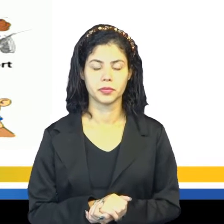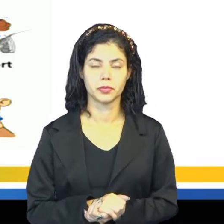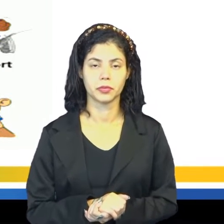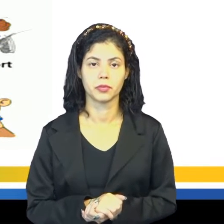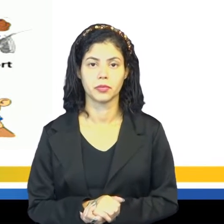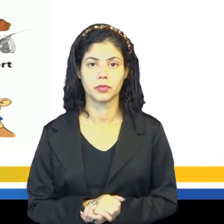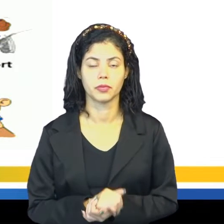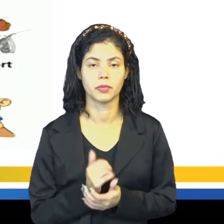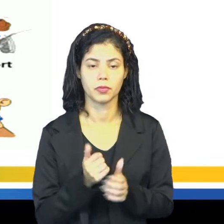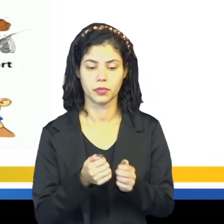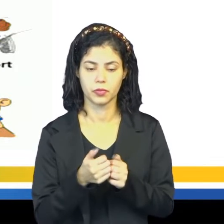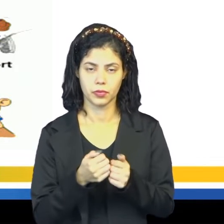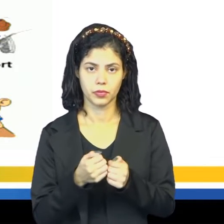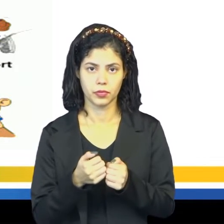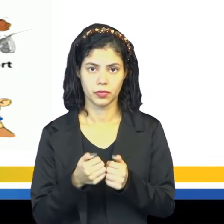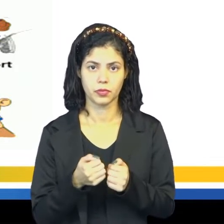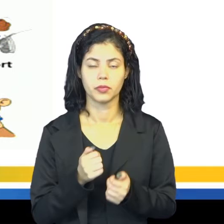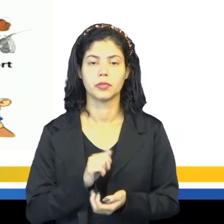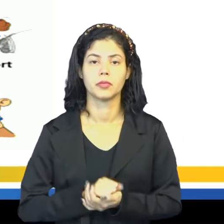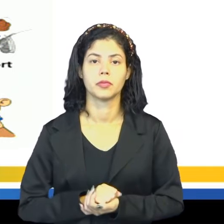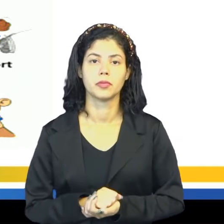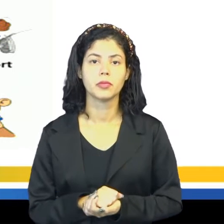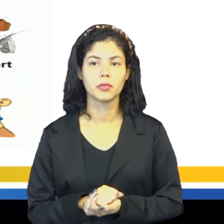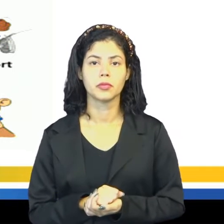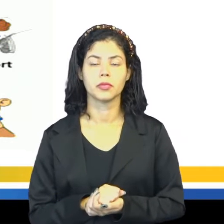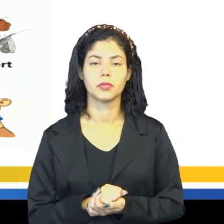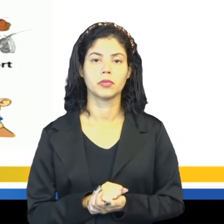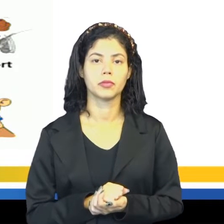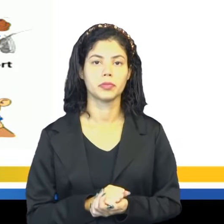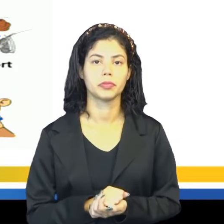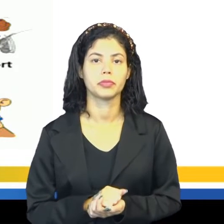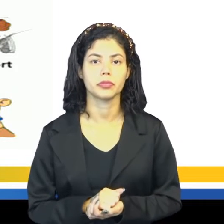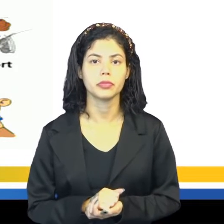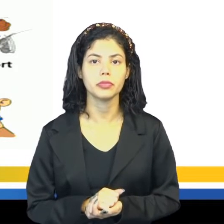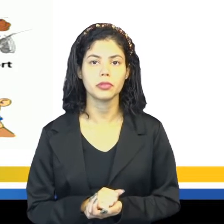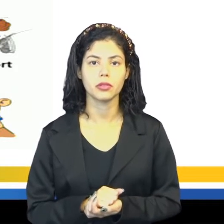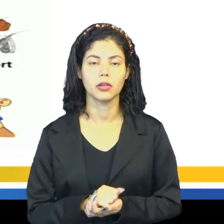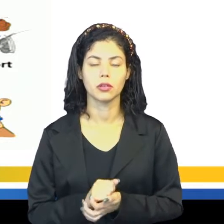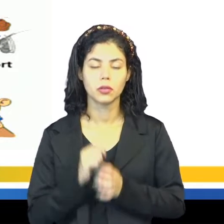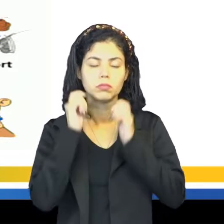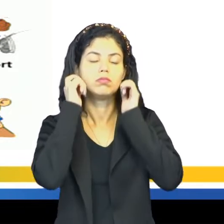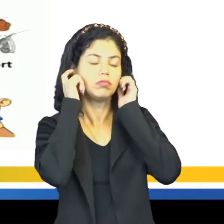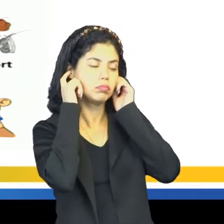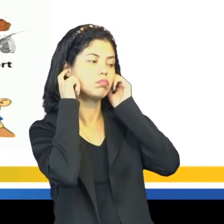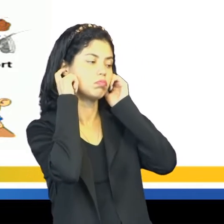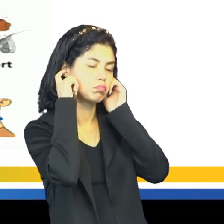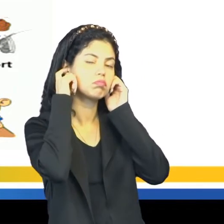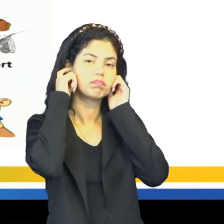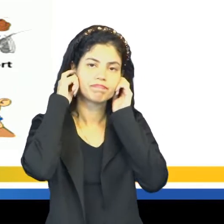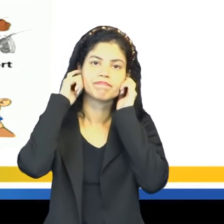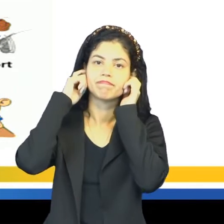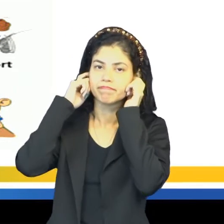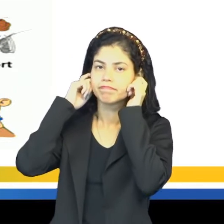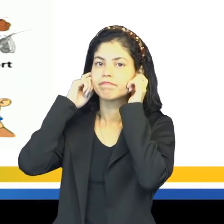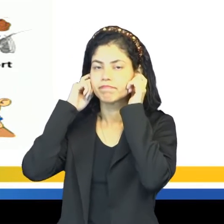games, jogar, né, videogames. Listen to music, ouvir música.